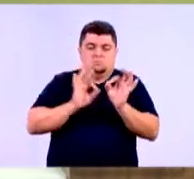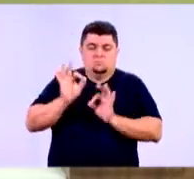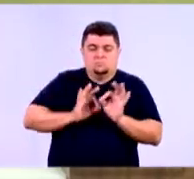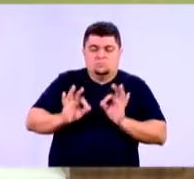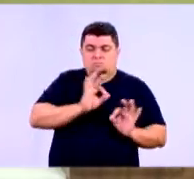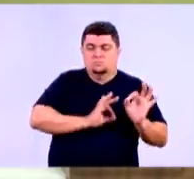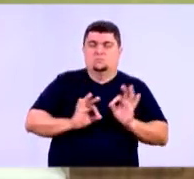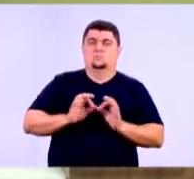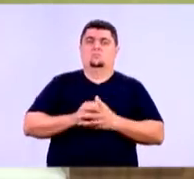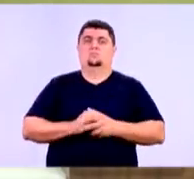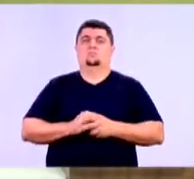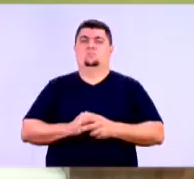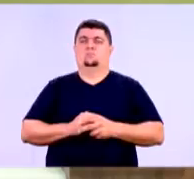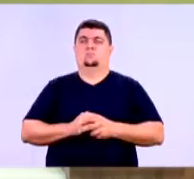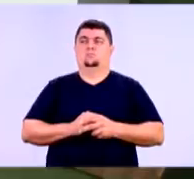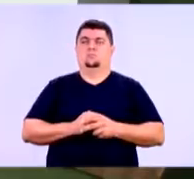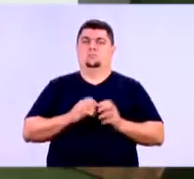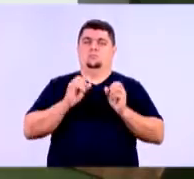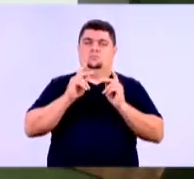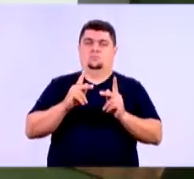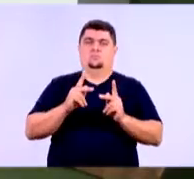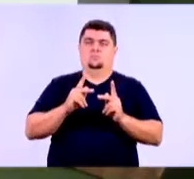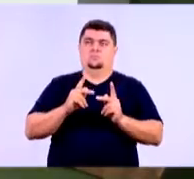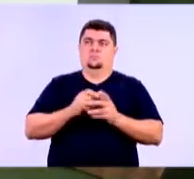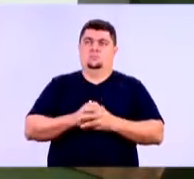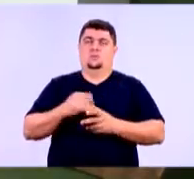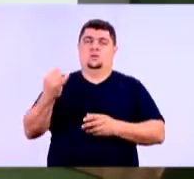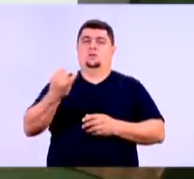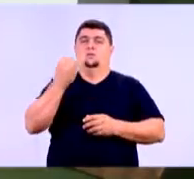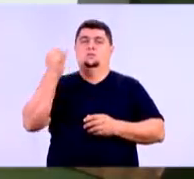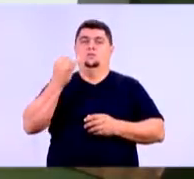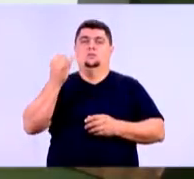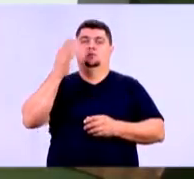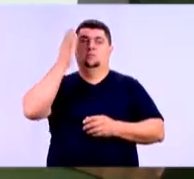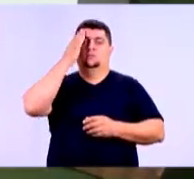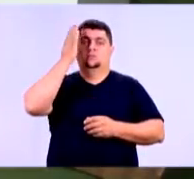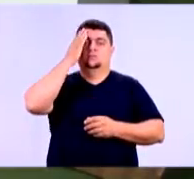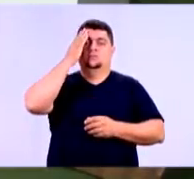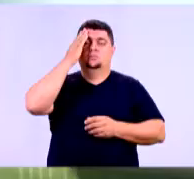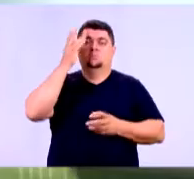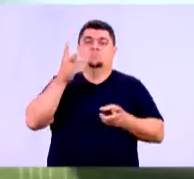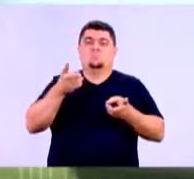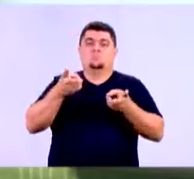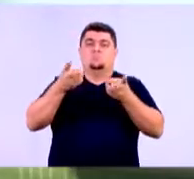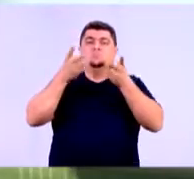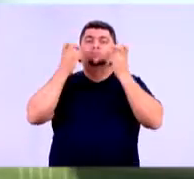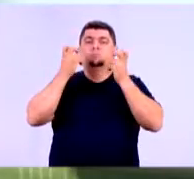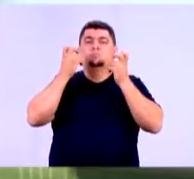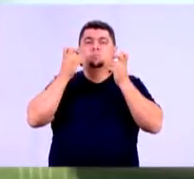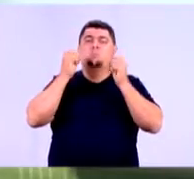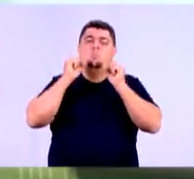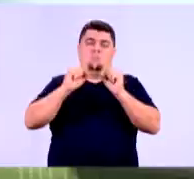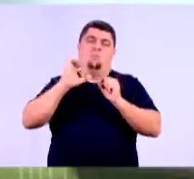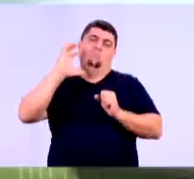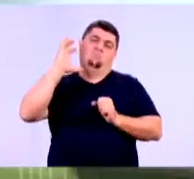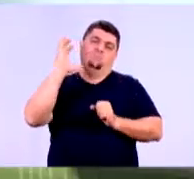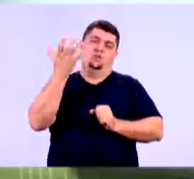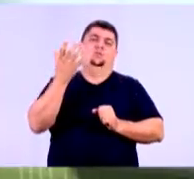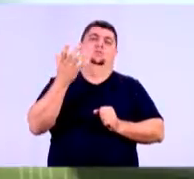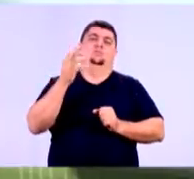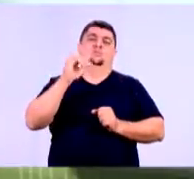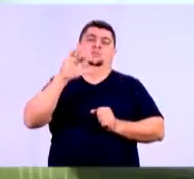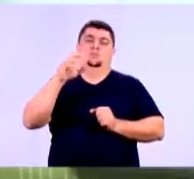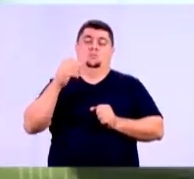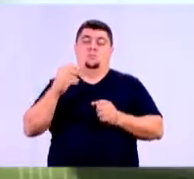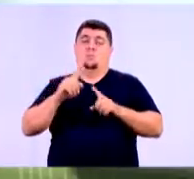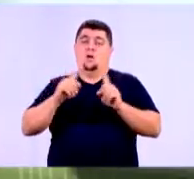de crédito. Ótimo. E importante também é você reconhecer que você está sujeito ao risco e monitorar